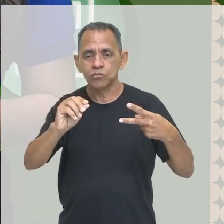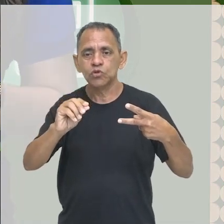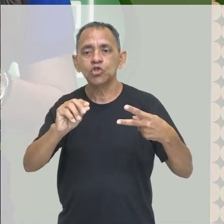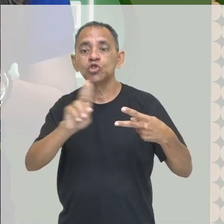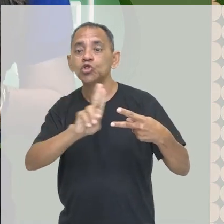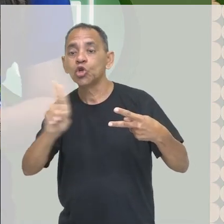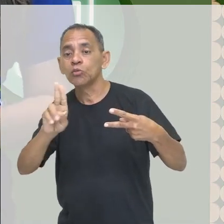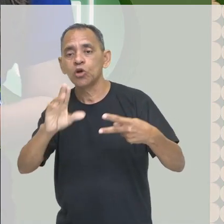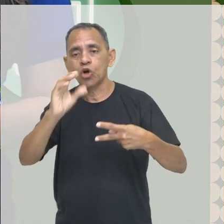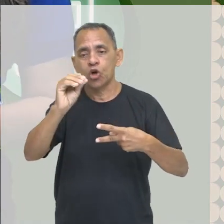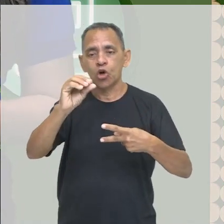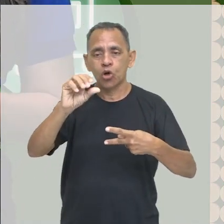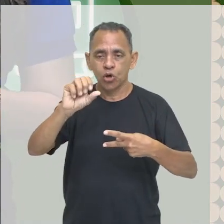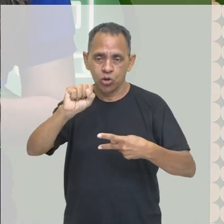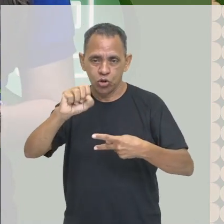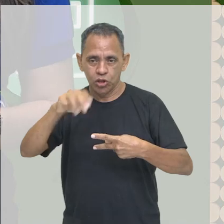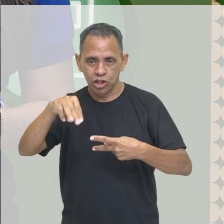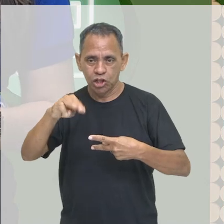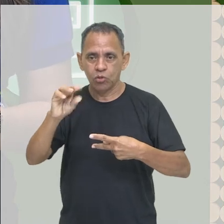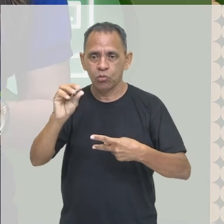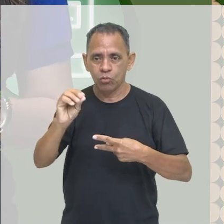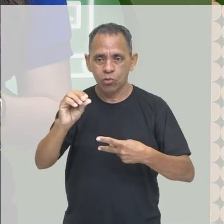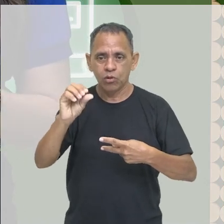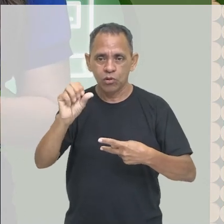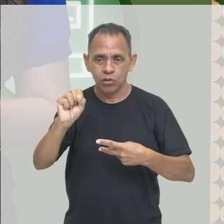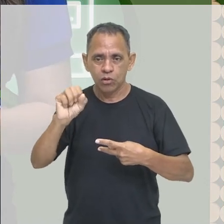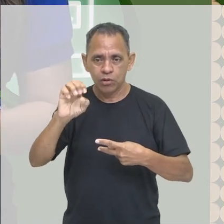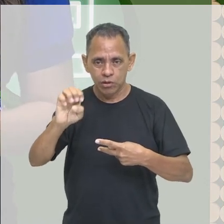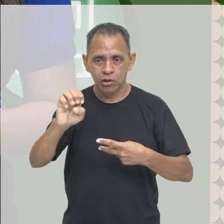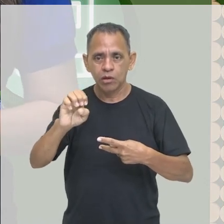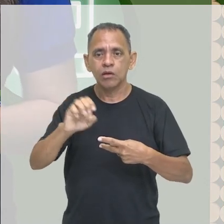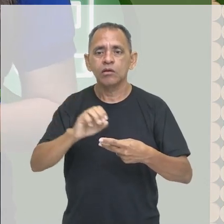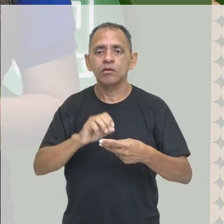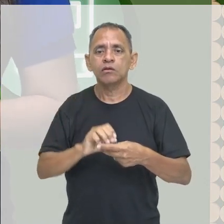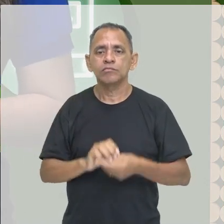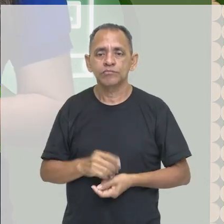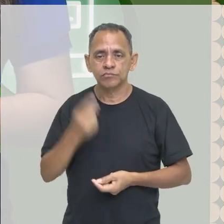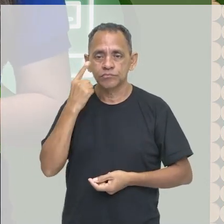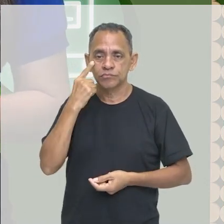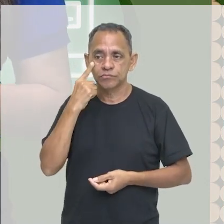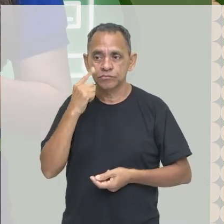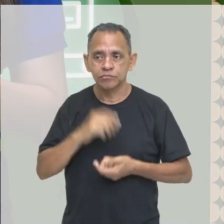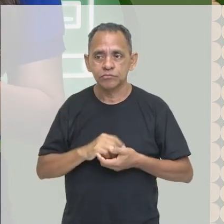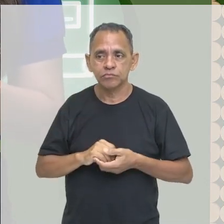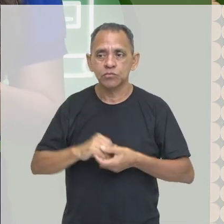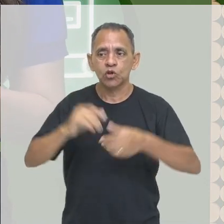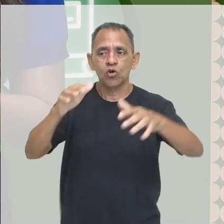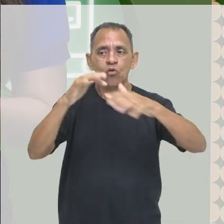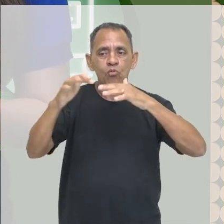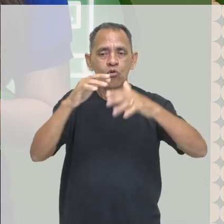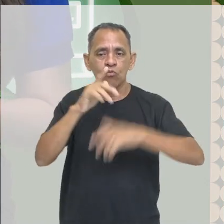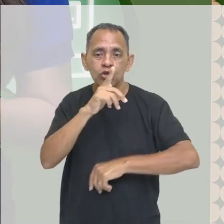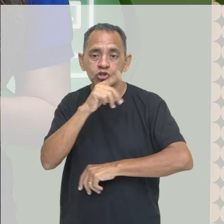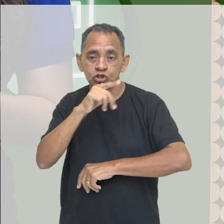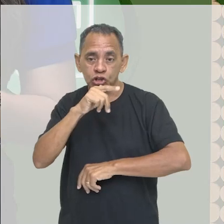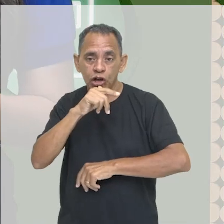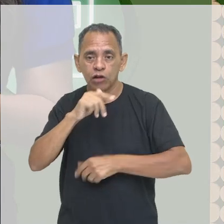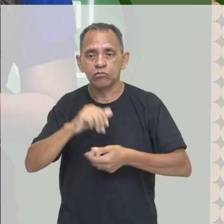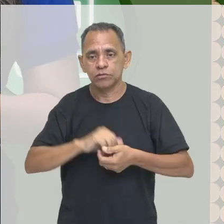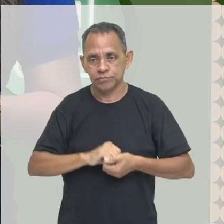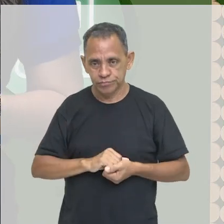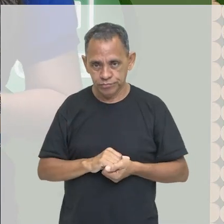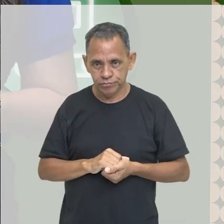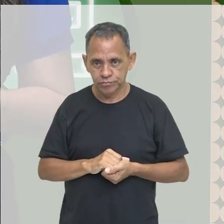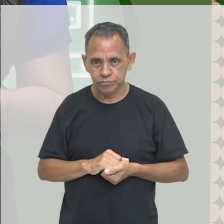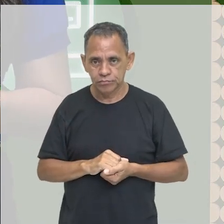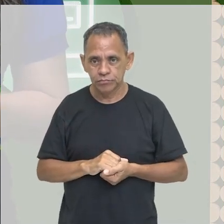osmose. E na osmose, observa-se a difusão do solvente. Então, quando a gente fala em solvente, a gente fala